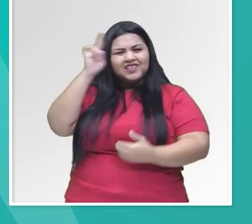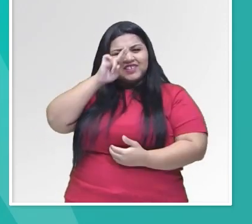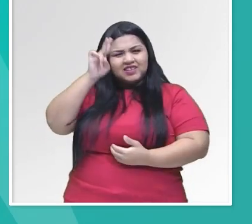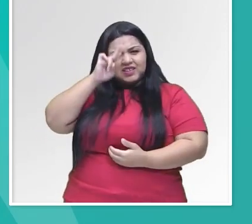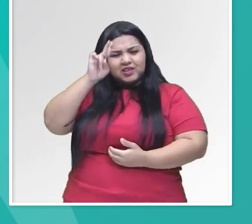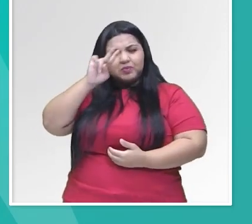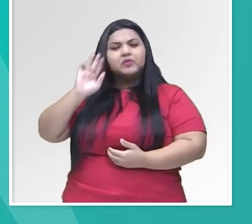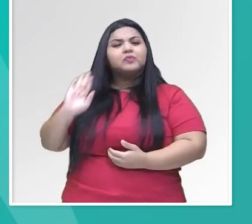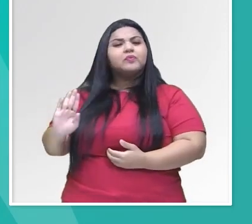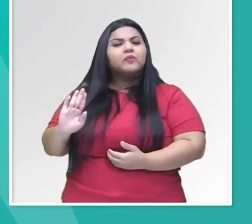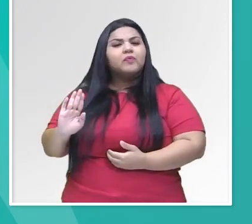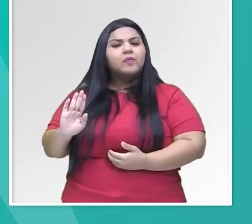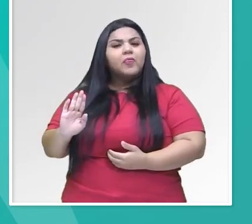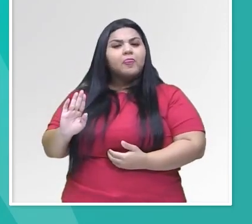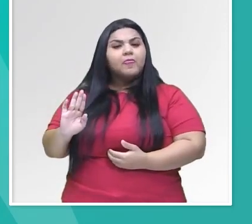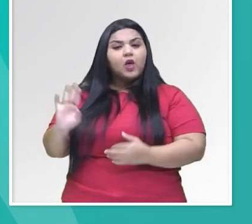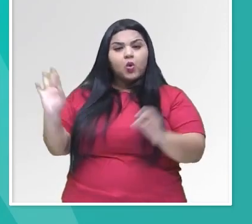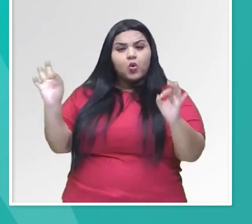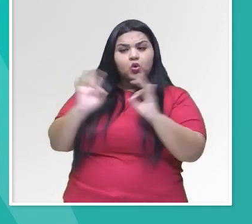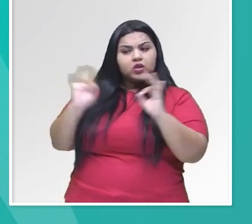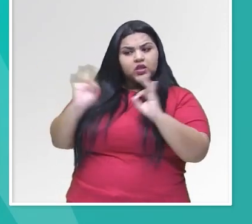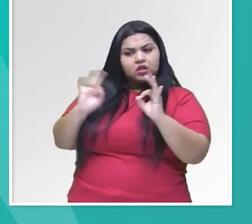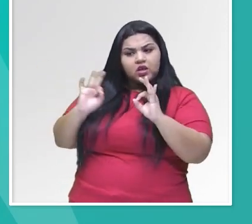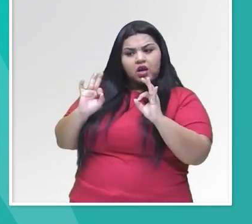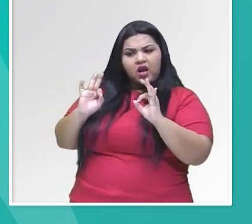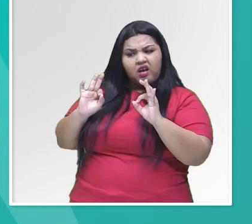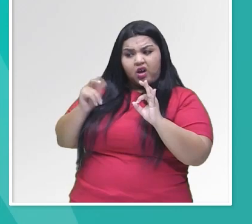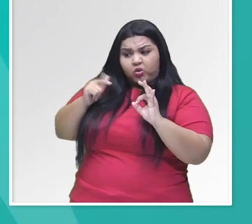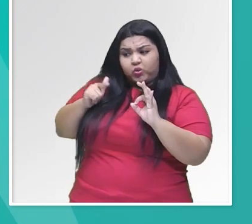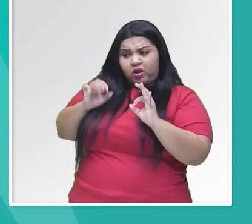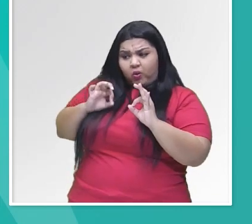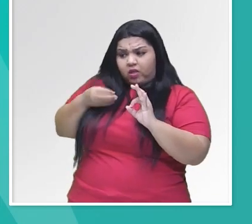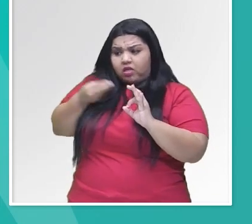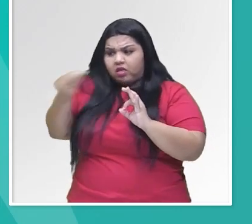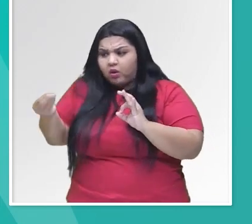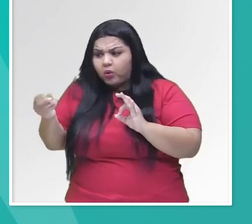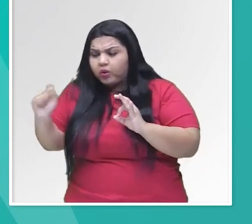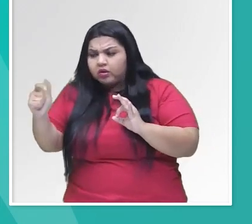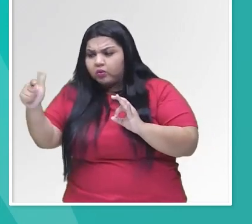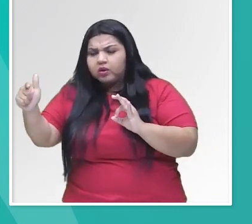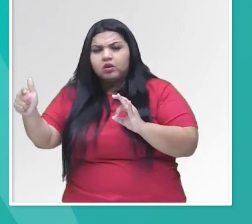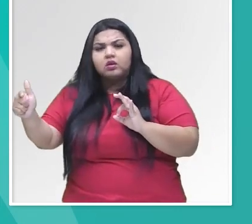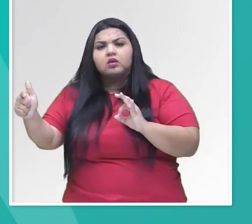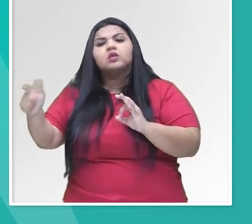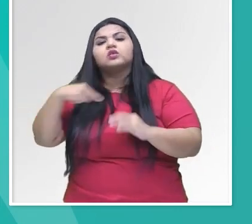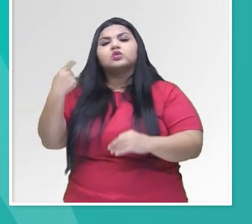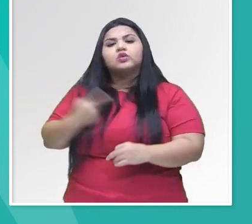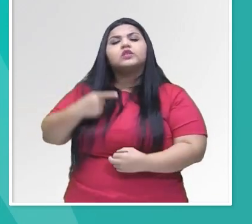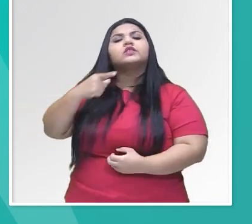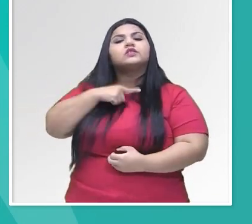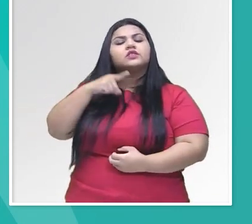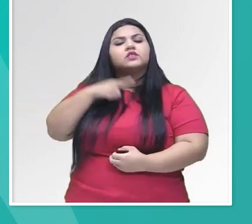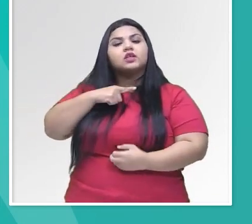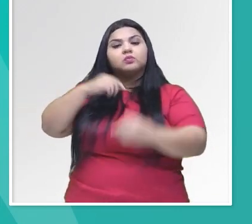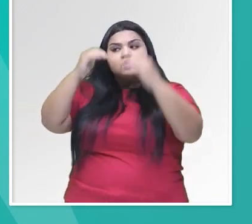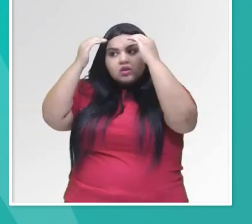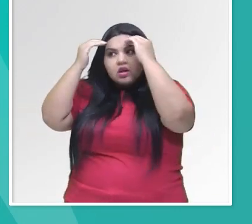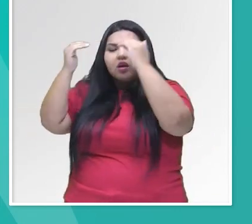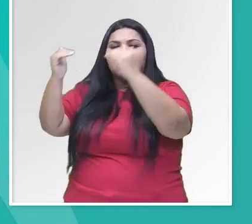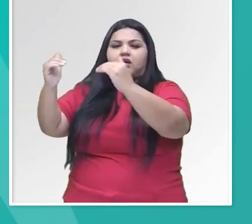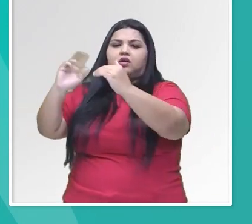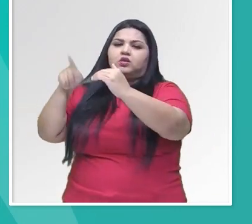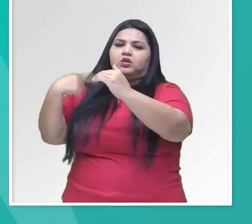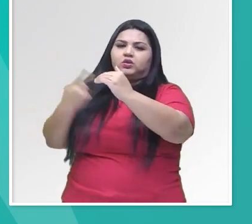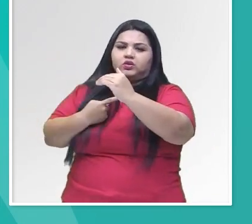assim? Ninguém dá o que não tem. Então, nós temos que nos respeitar na